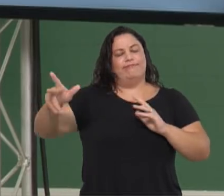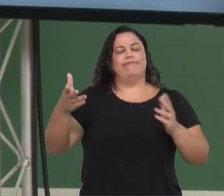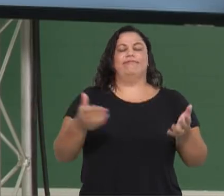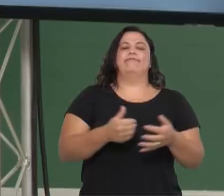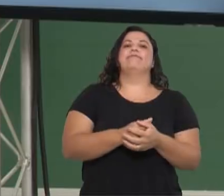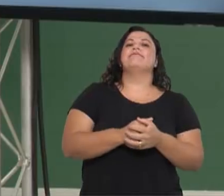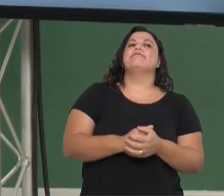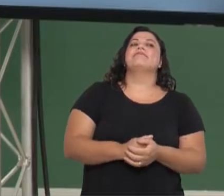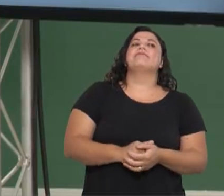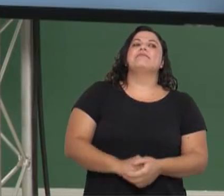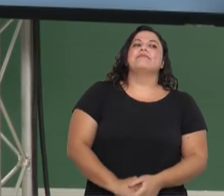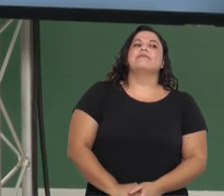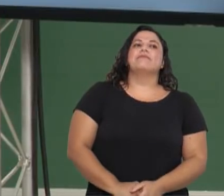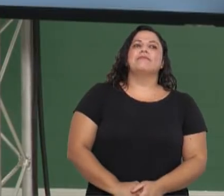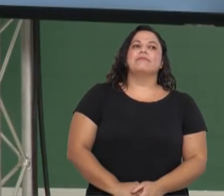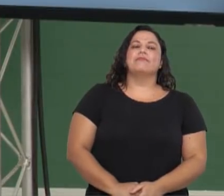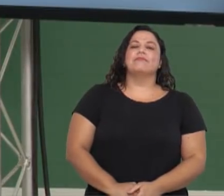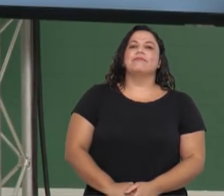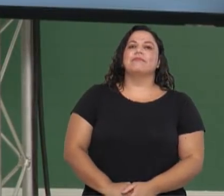bom?